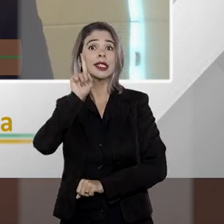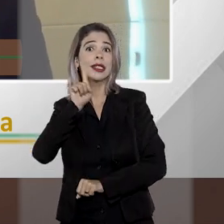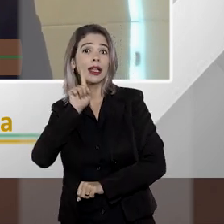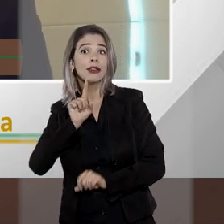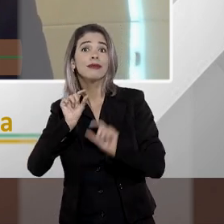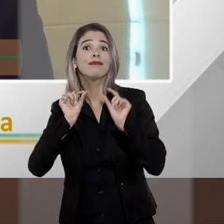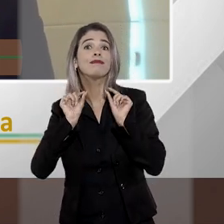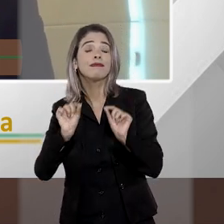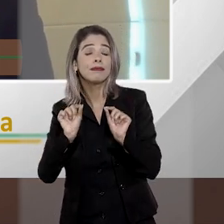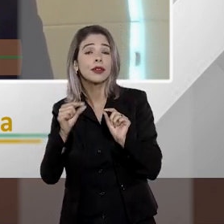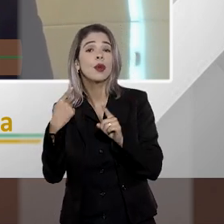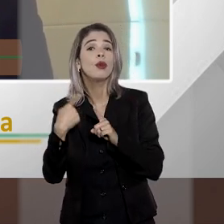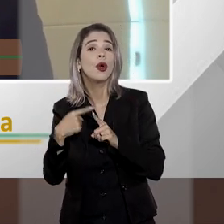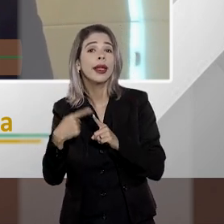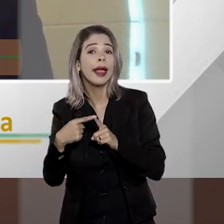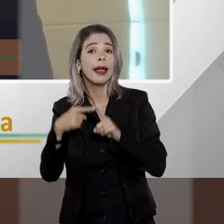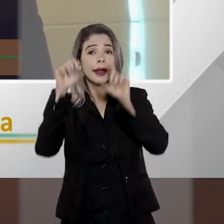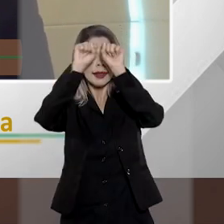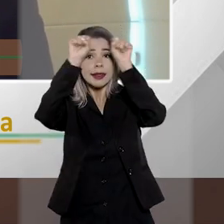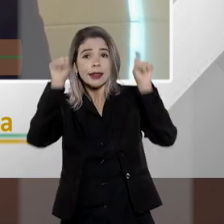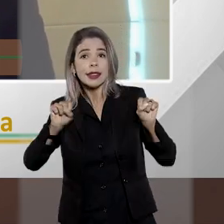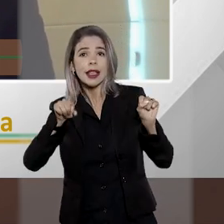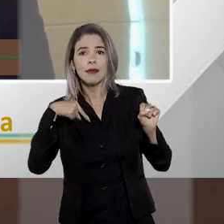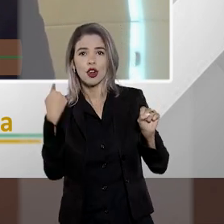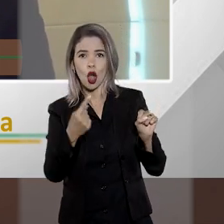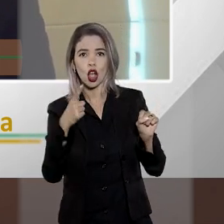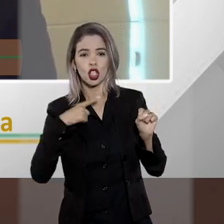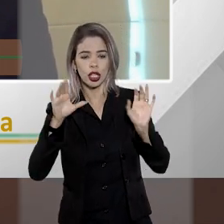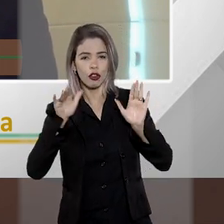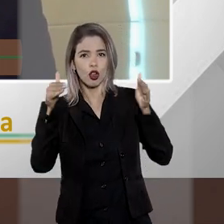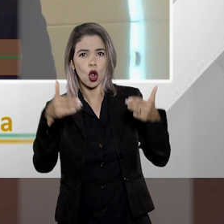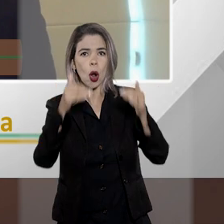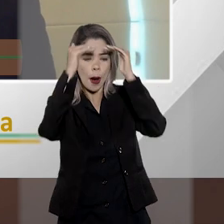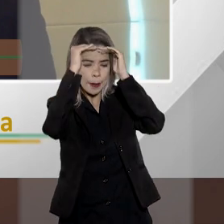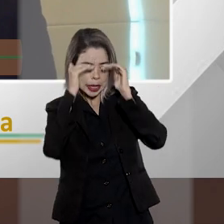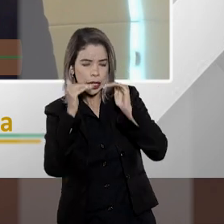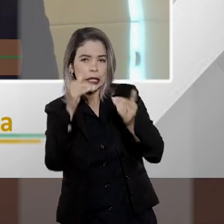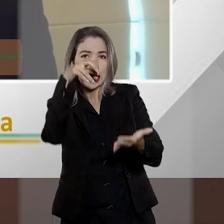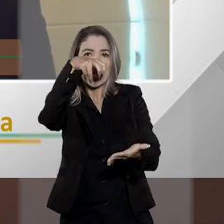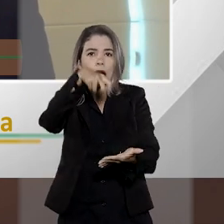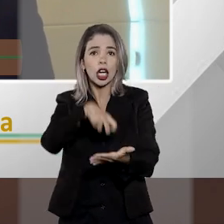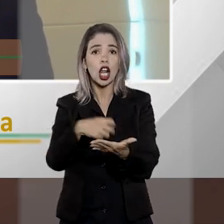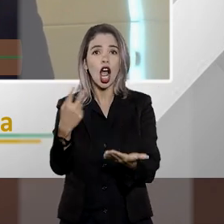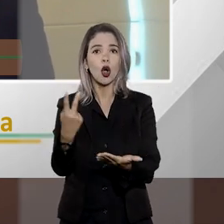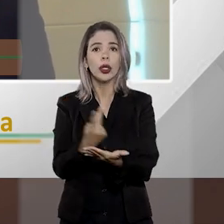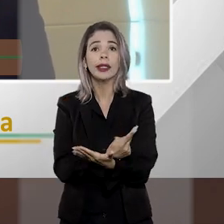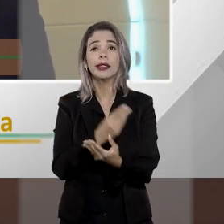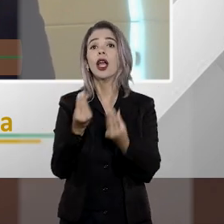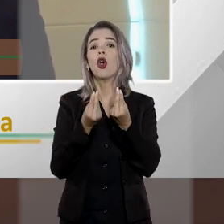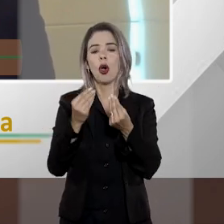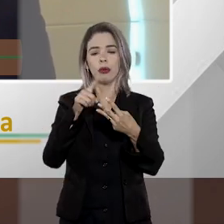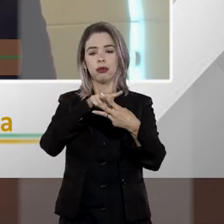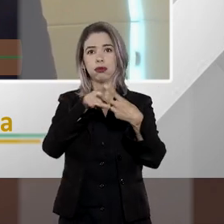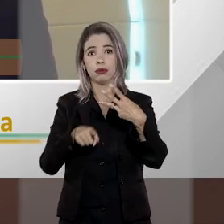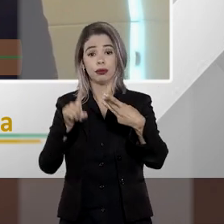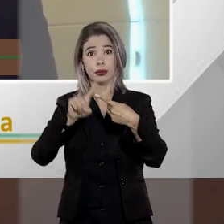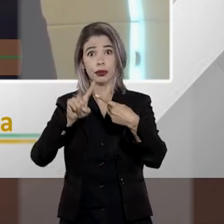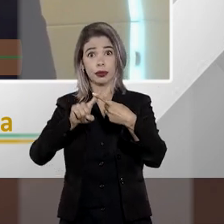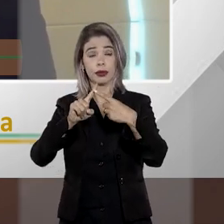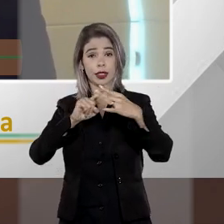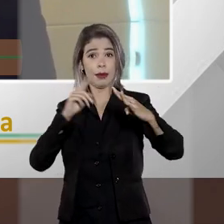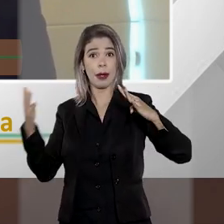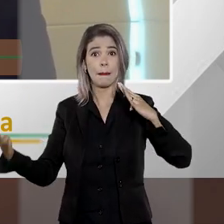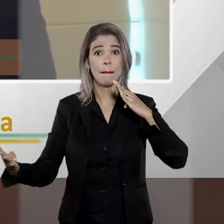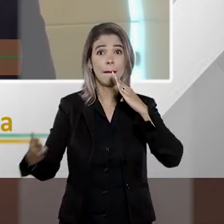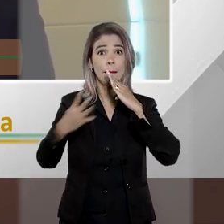que, que acontece? O nosso sistema ele é construído basicamente para o cumprimento da pena ocorrer em três regimes. Regime